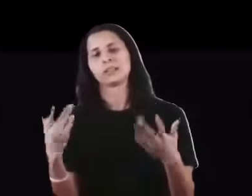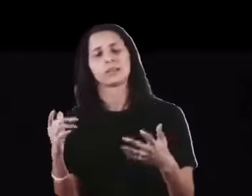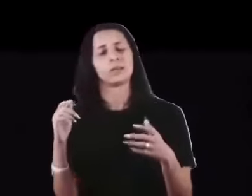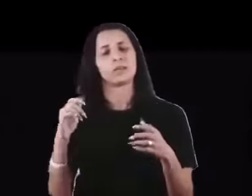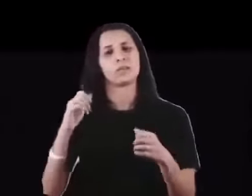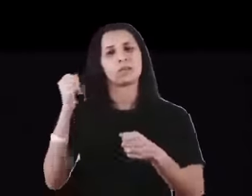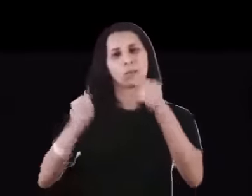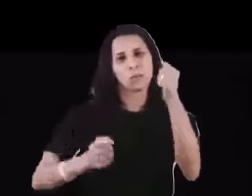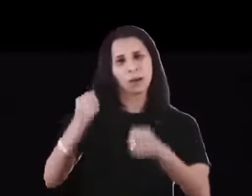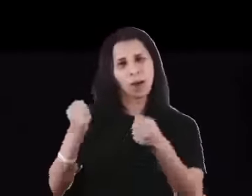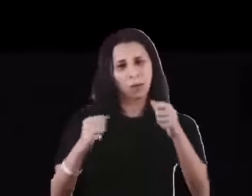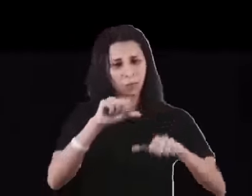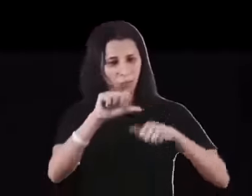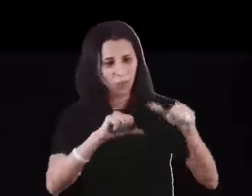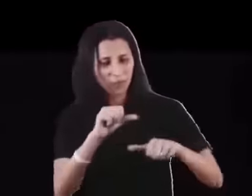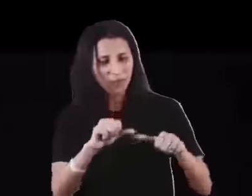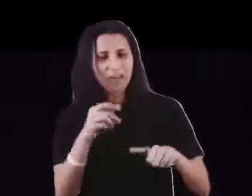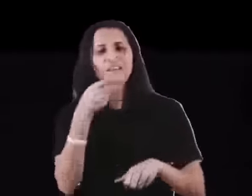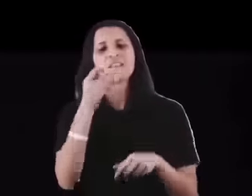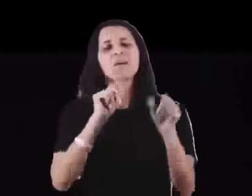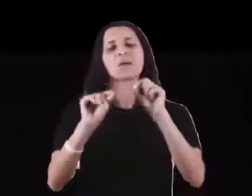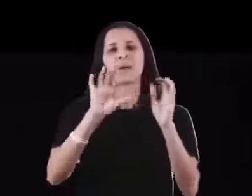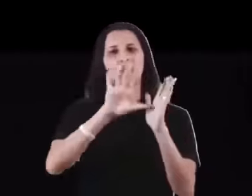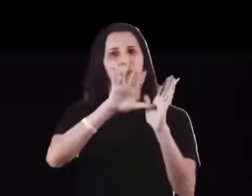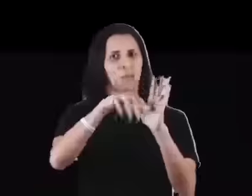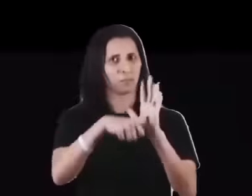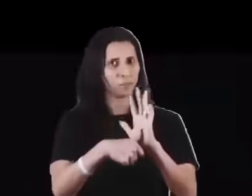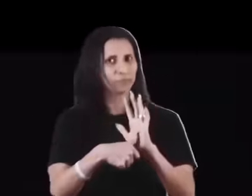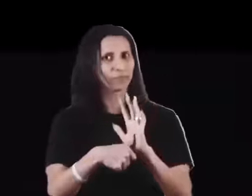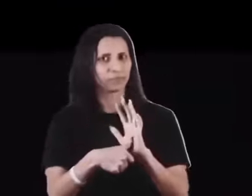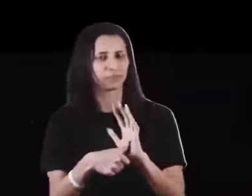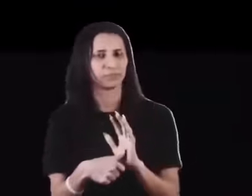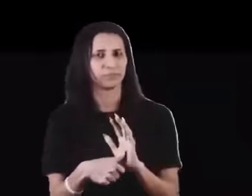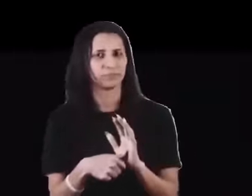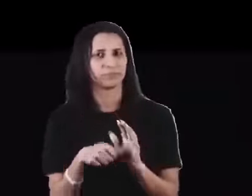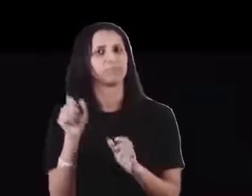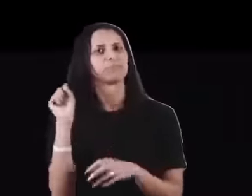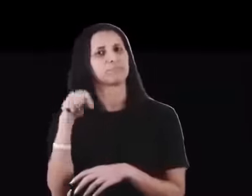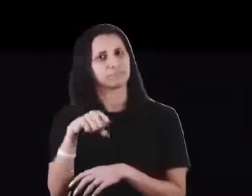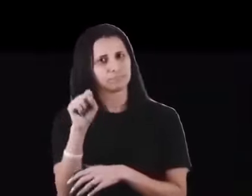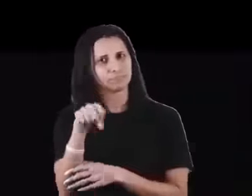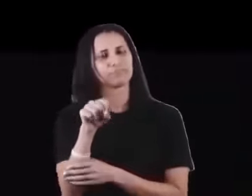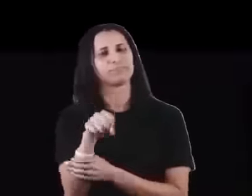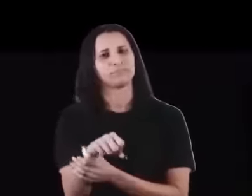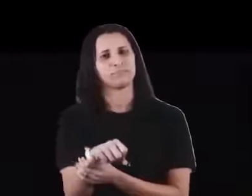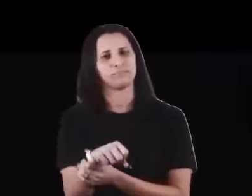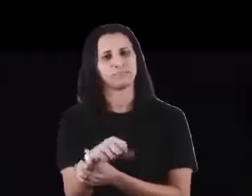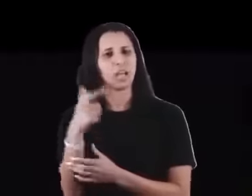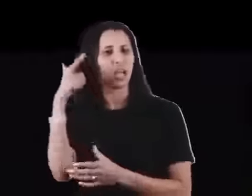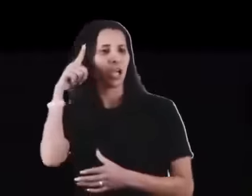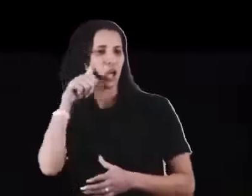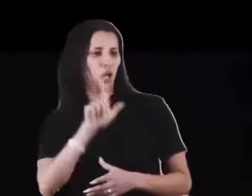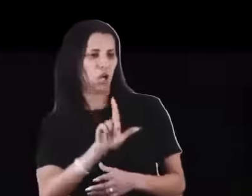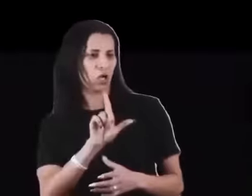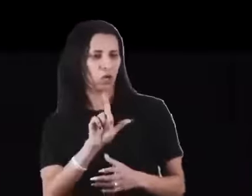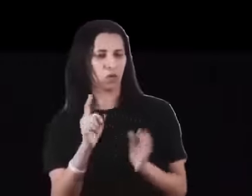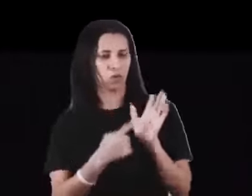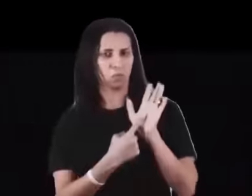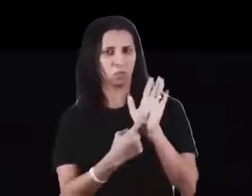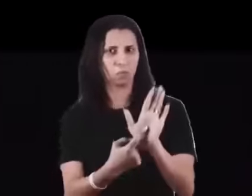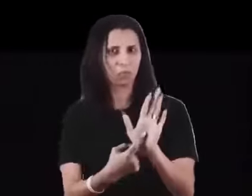trocar o carro tá roubando e não é uma gente ganhou destaque tá